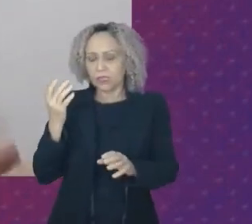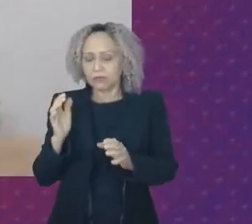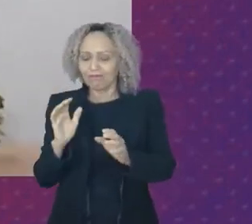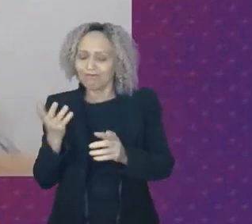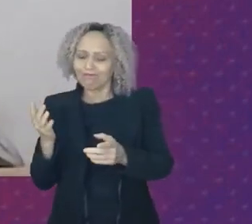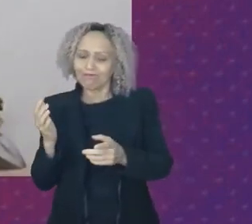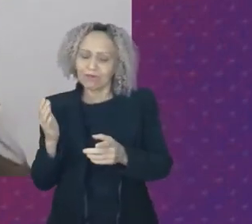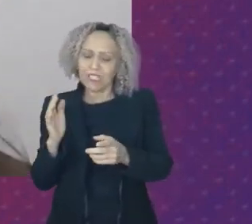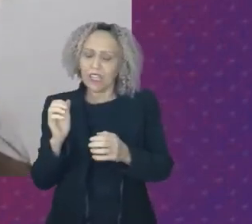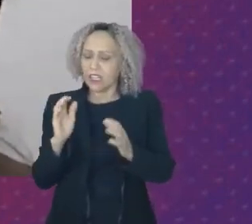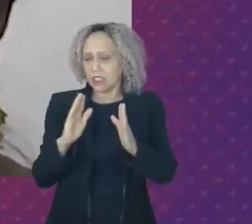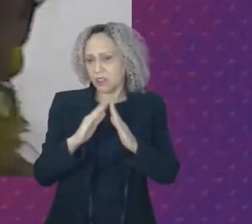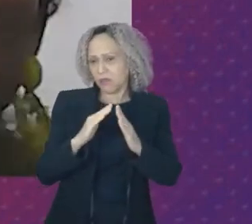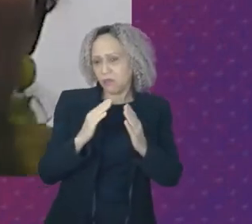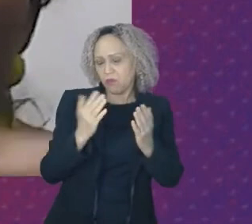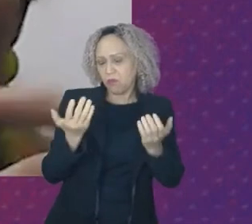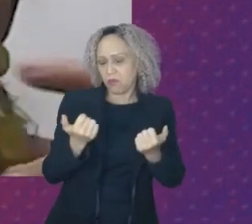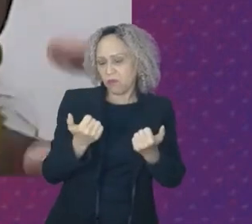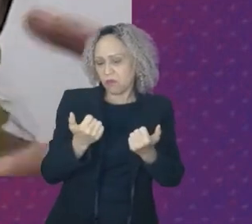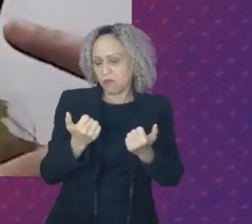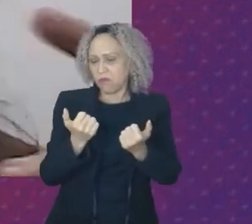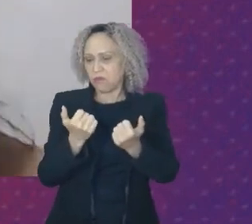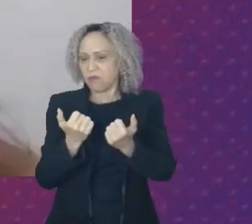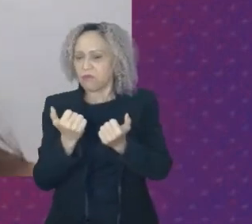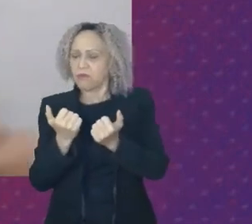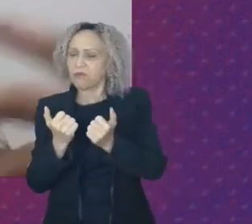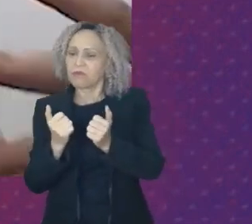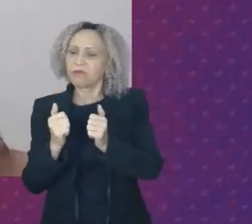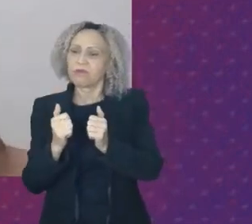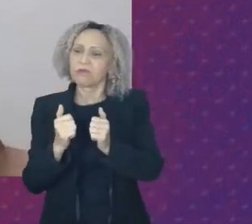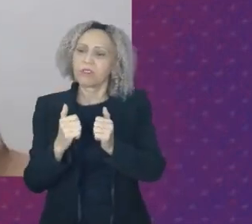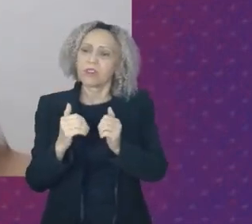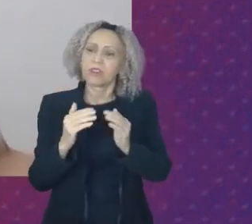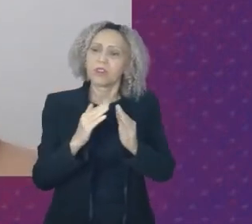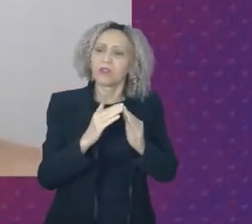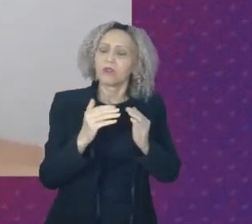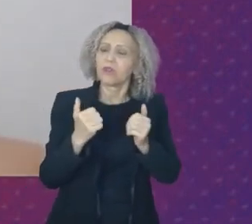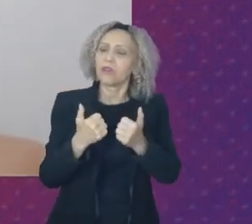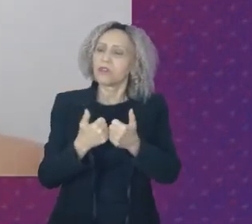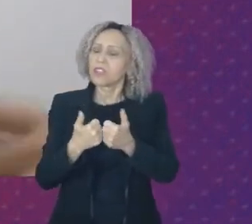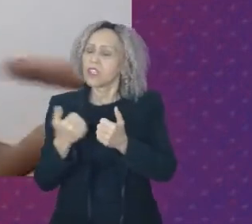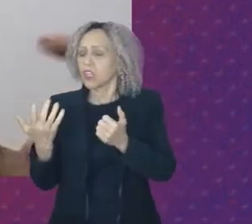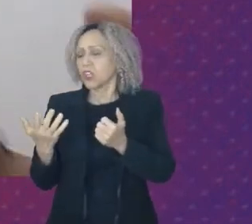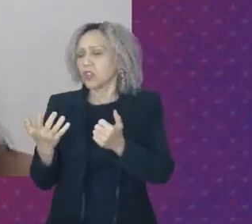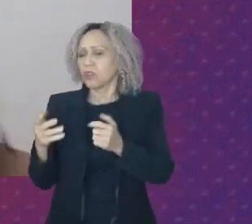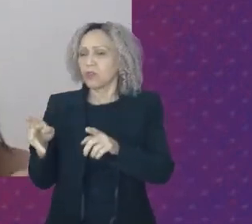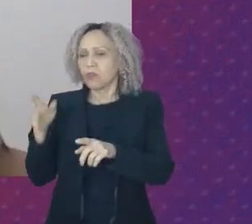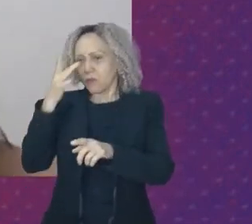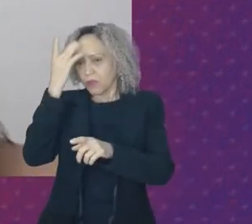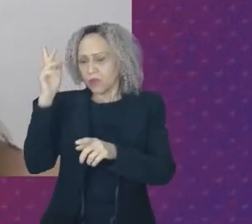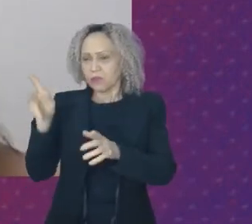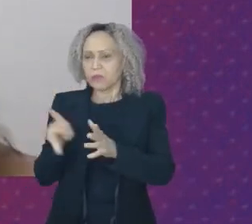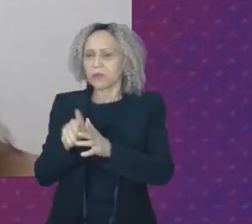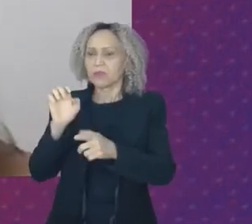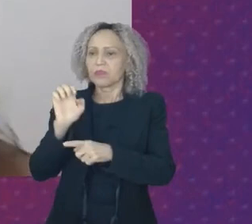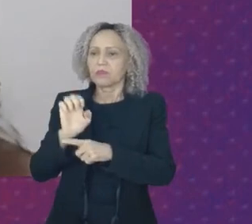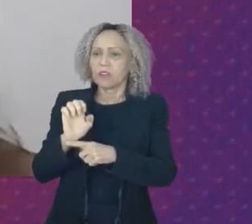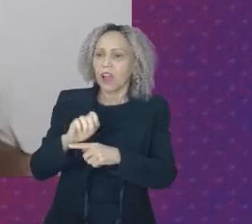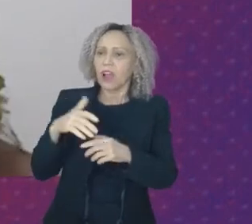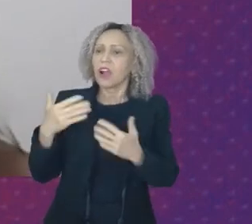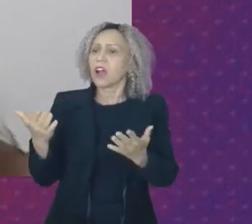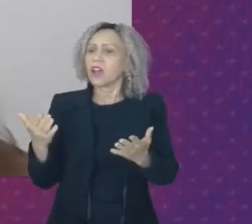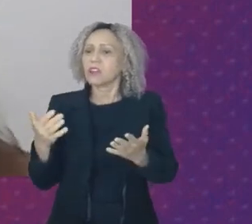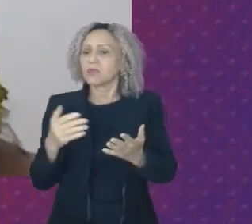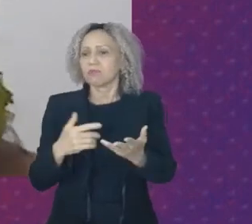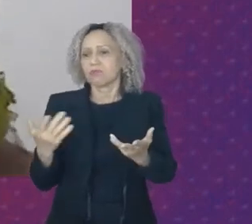aí, mesmo que você não tenha uma grande equipe, né, a gente sempre fala da equipe ideal, da equipe real, do que